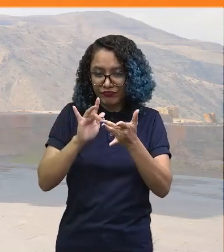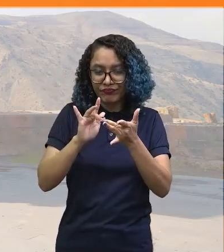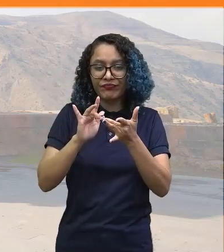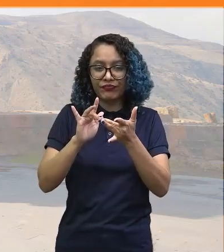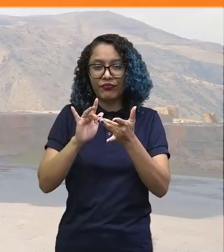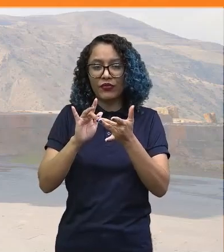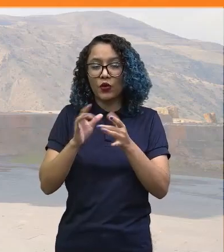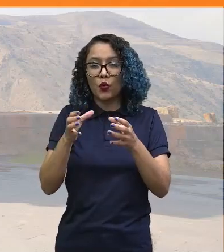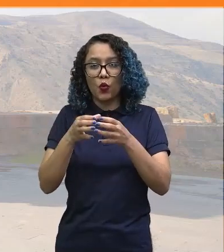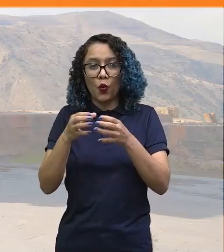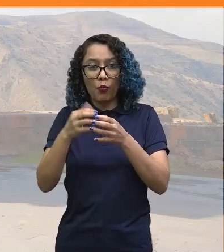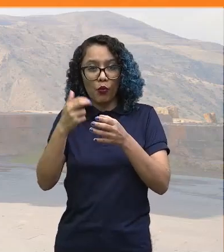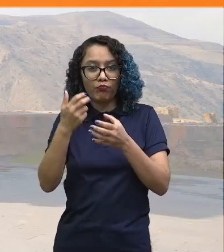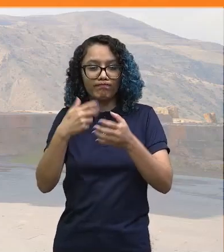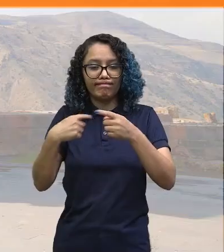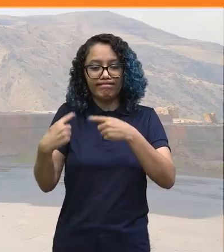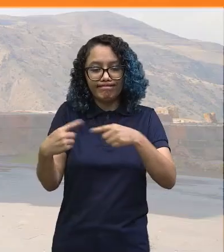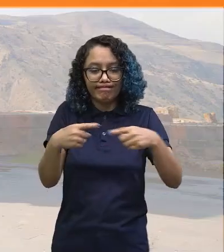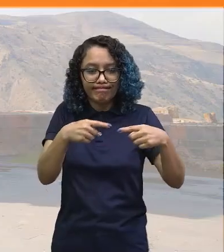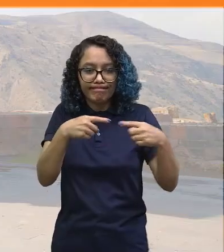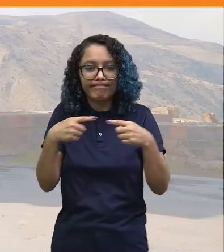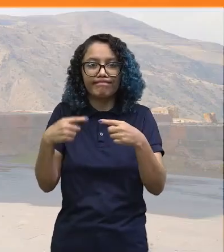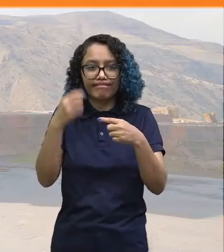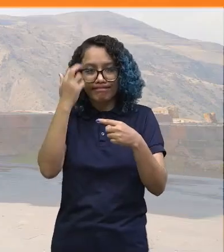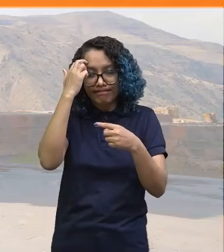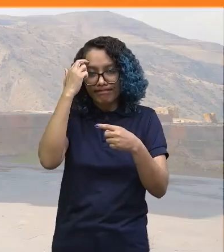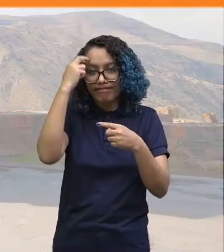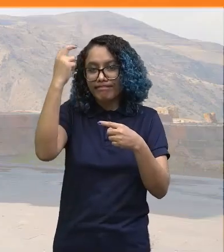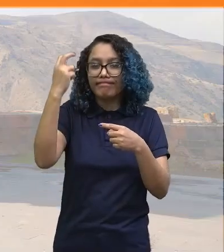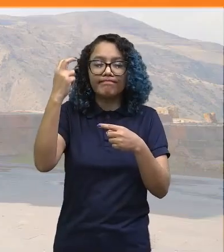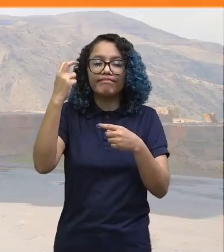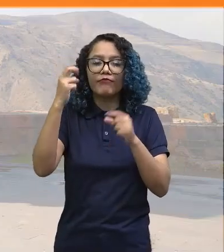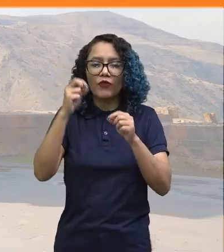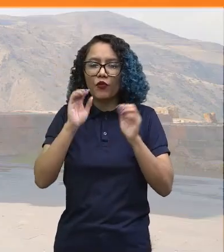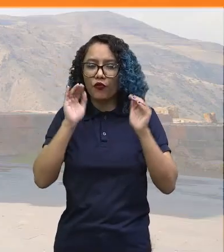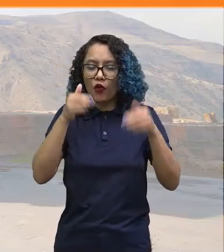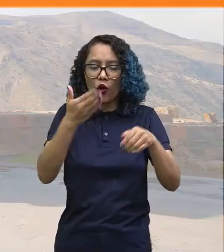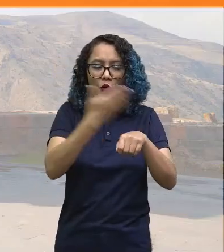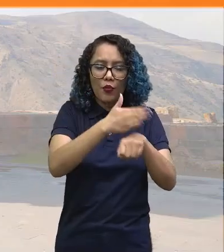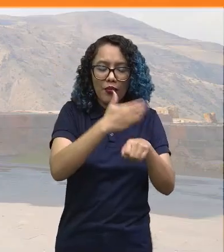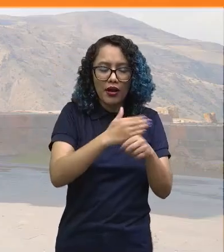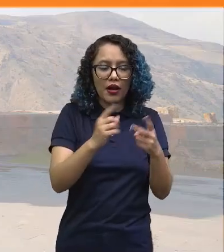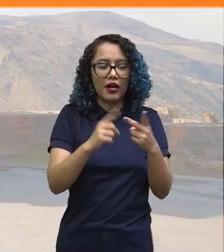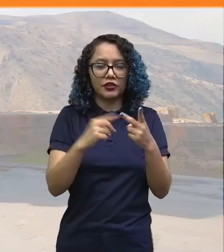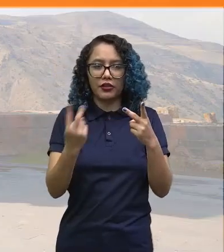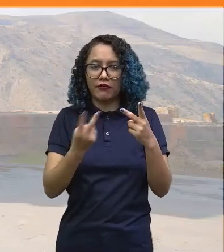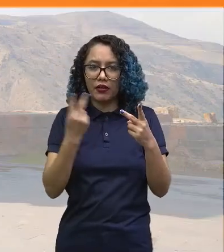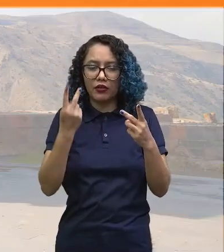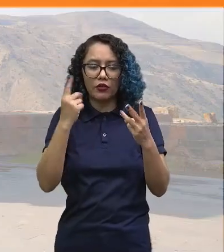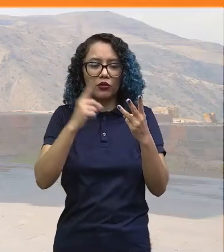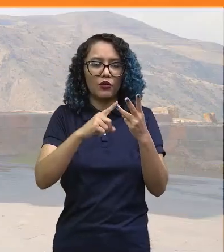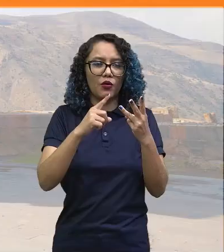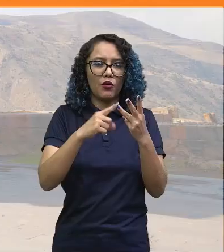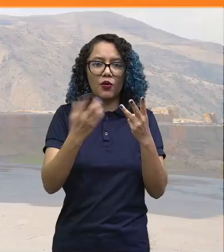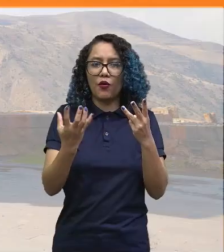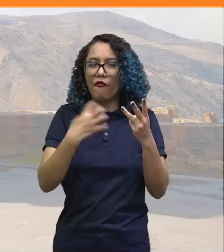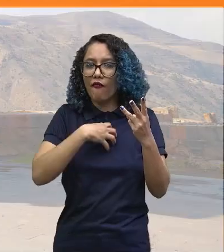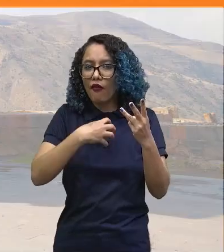intelectuais, eles vão lançar o seu olhar sobre as práticas, os valores, os estilos